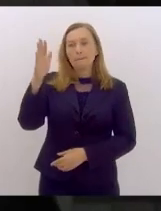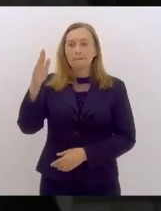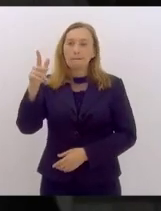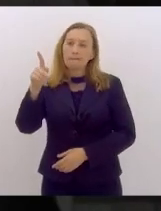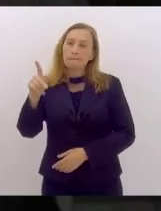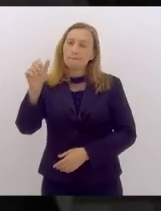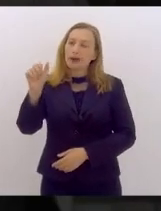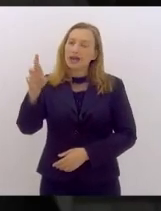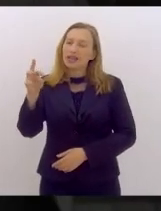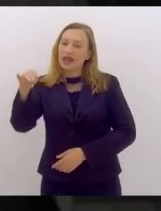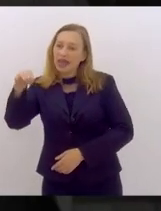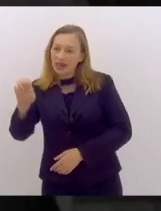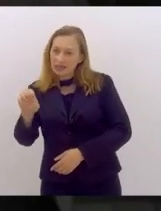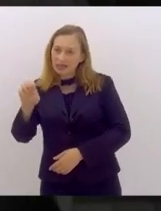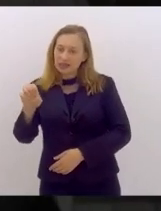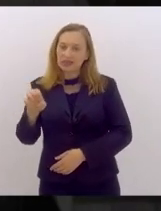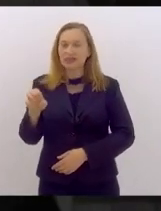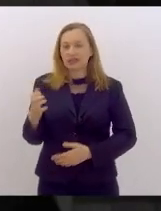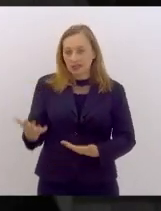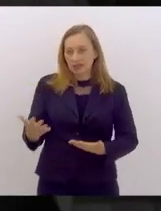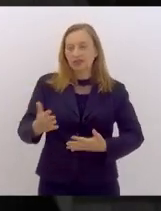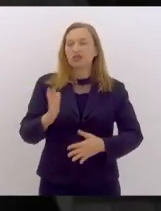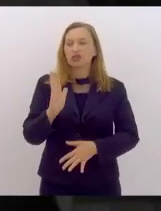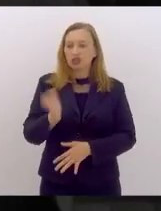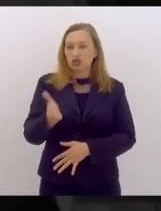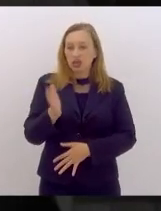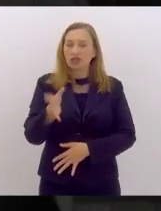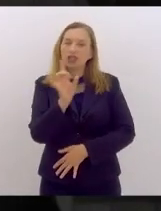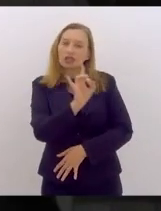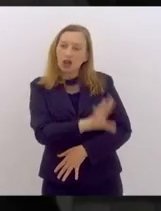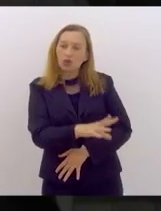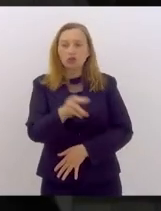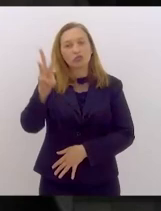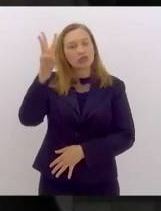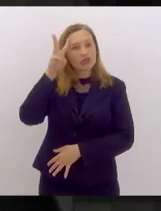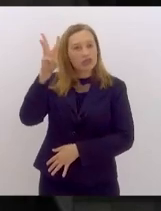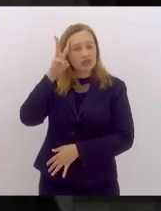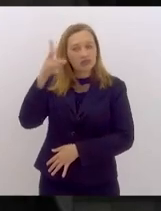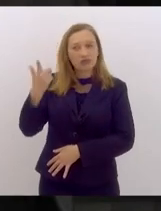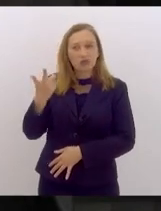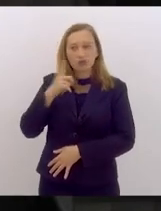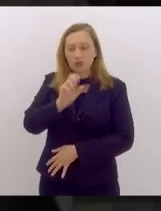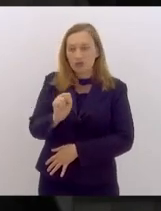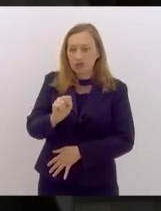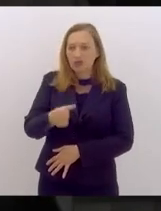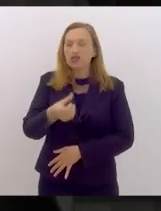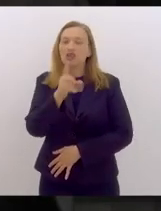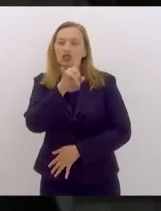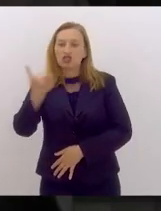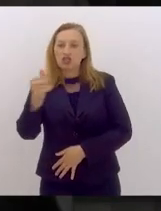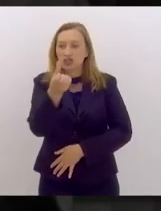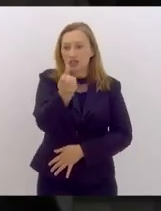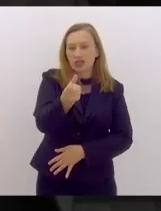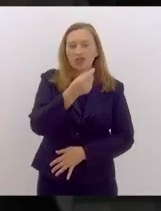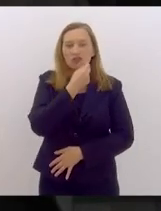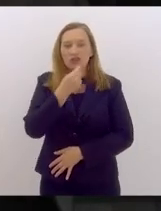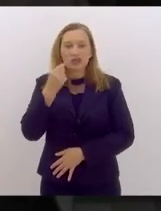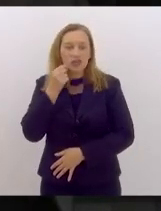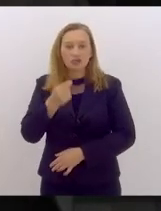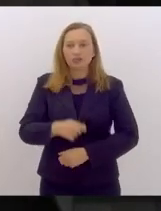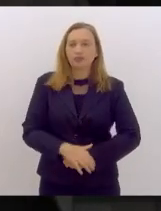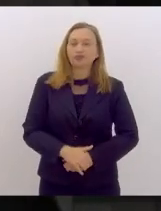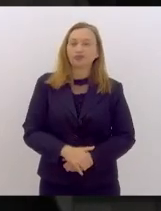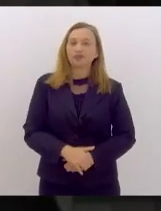que já tinha se classificado na última terça-feira dia seis de setembro